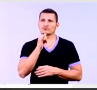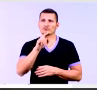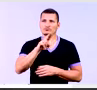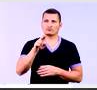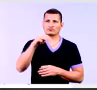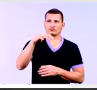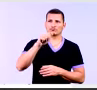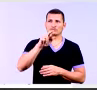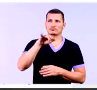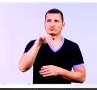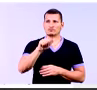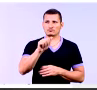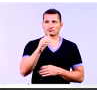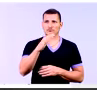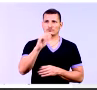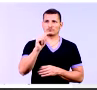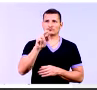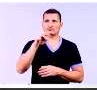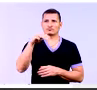Maria Carmo.